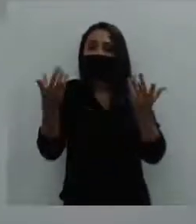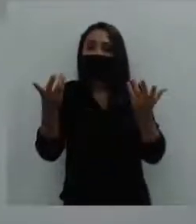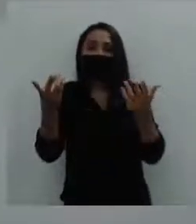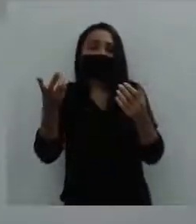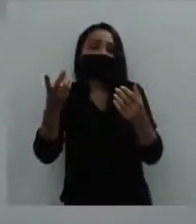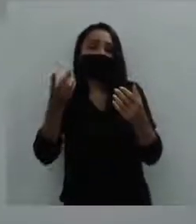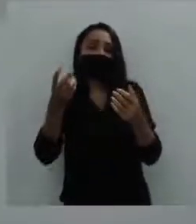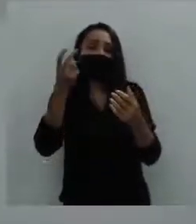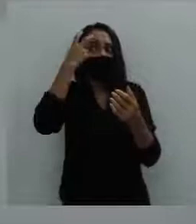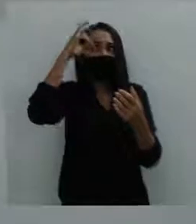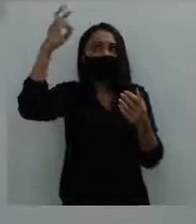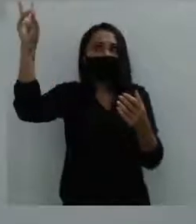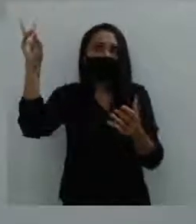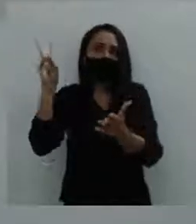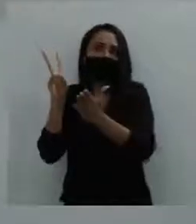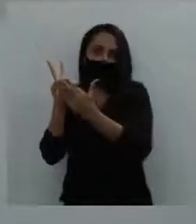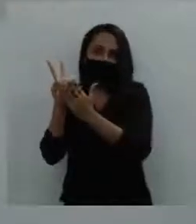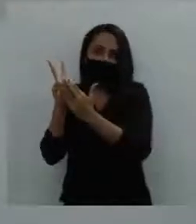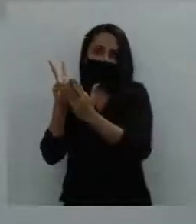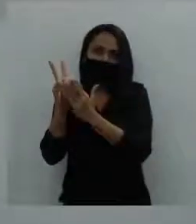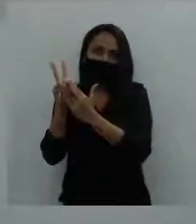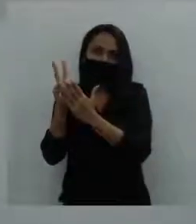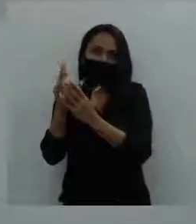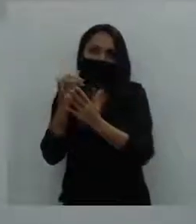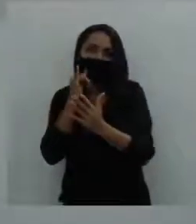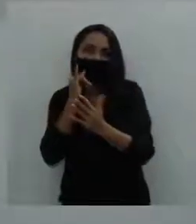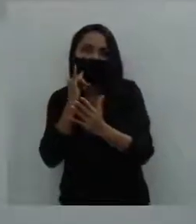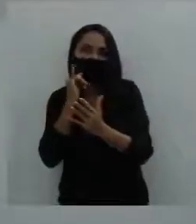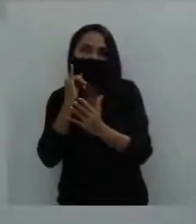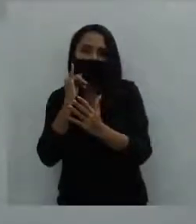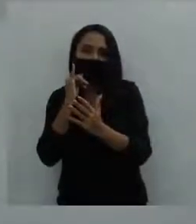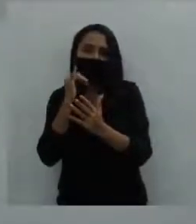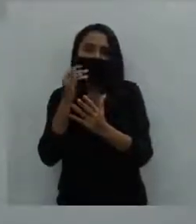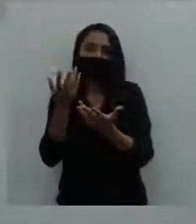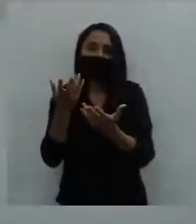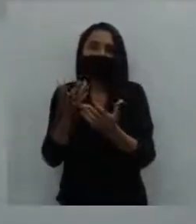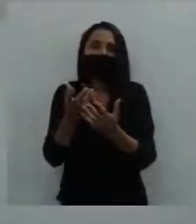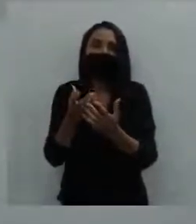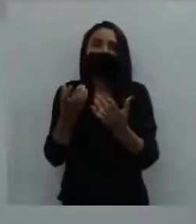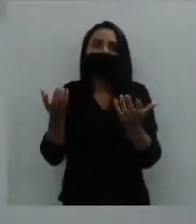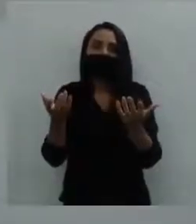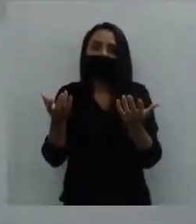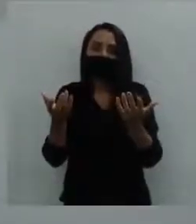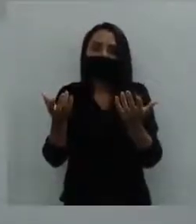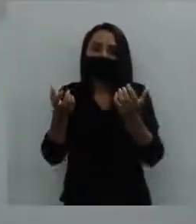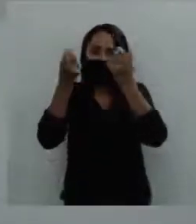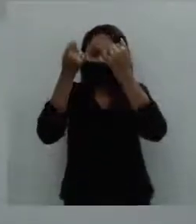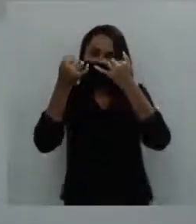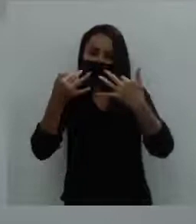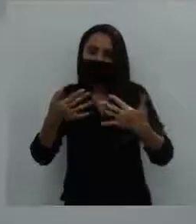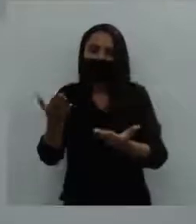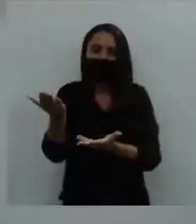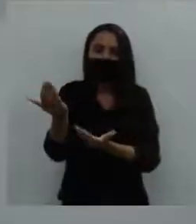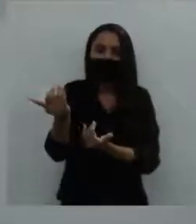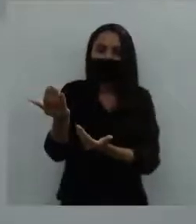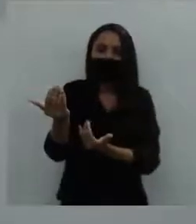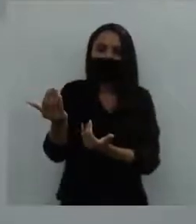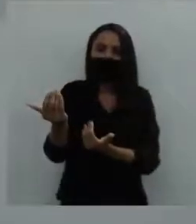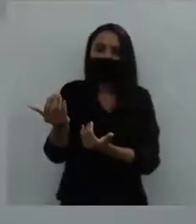indígena, certo? Olha, os índios mais velhos, certo? Eles contam aos jovens através de